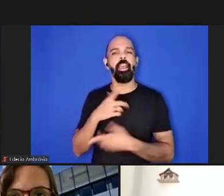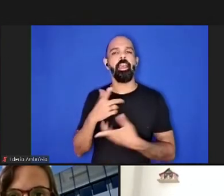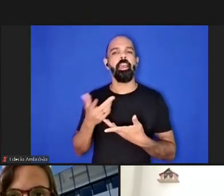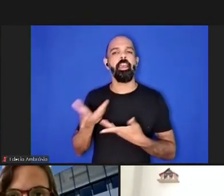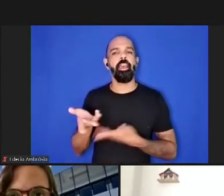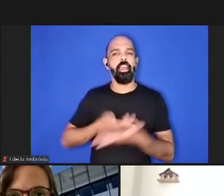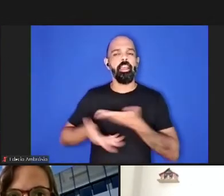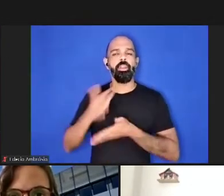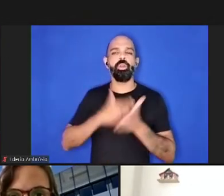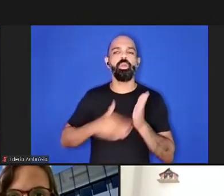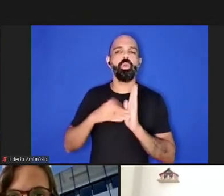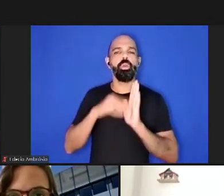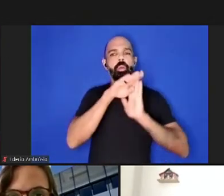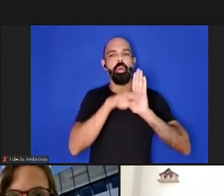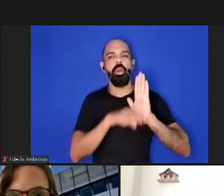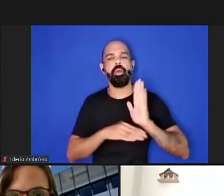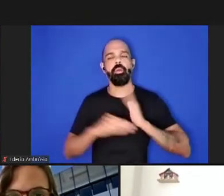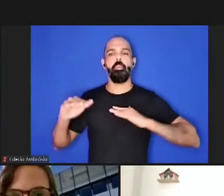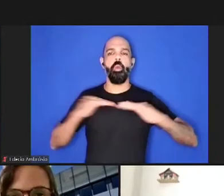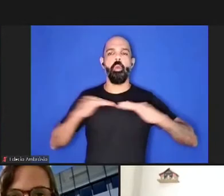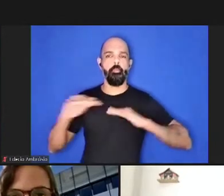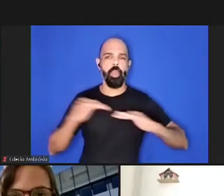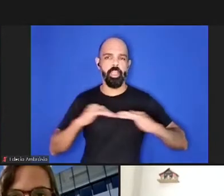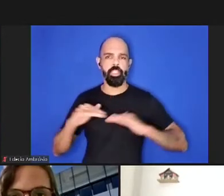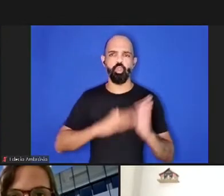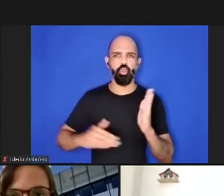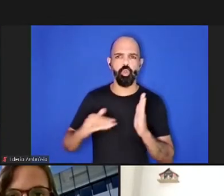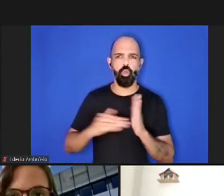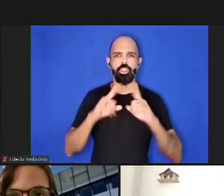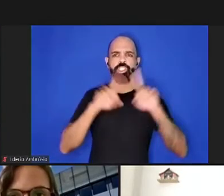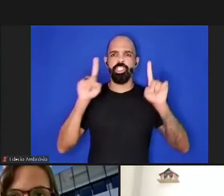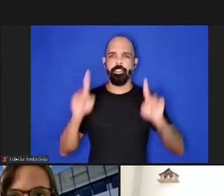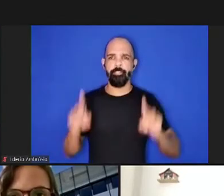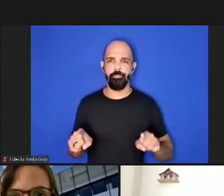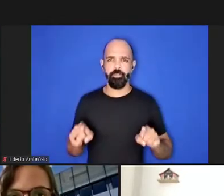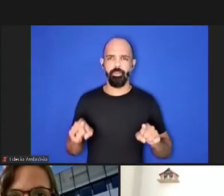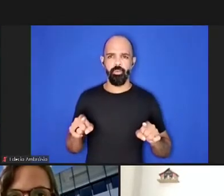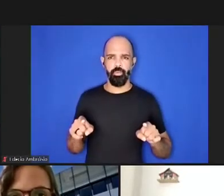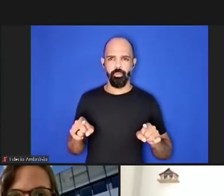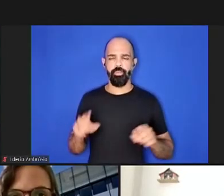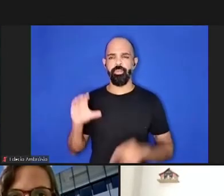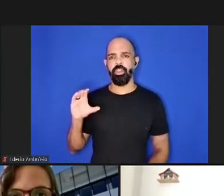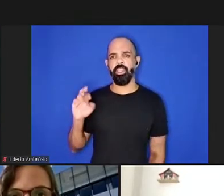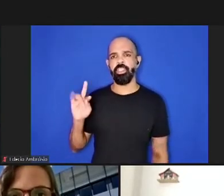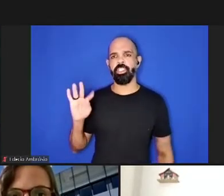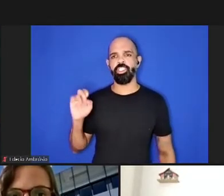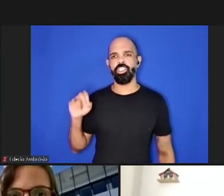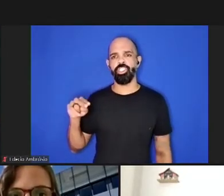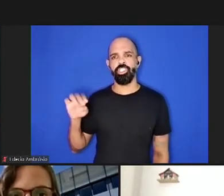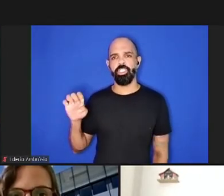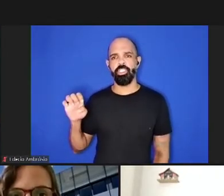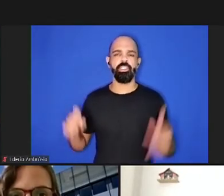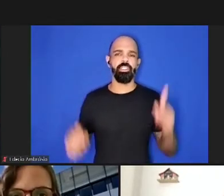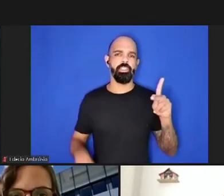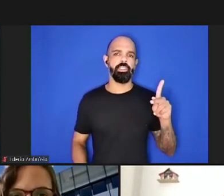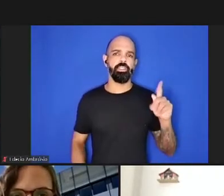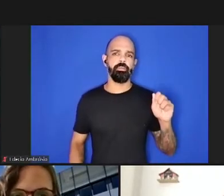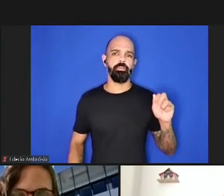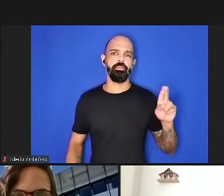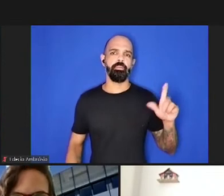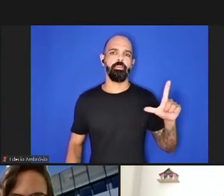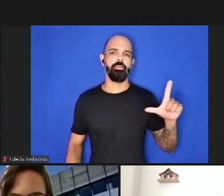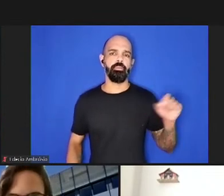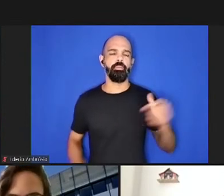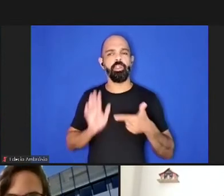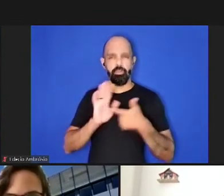todas as movimentações de todos os servidores, né, Cristiane e Paulo mostraram, e vocês sabem muito bem a complexidade da